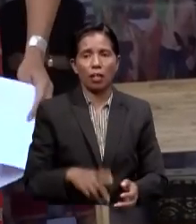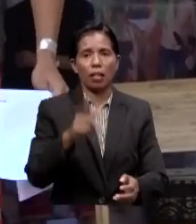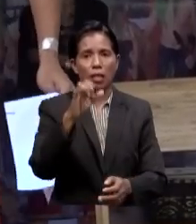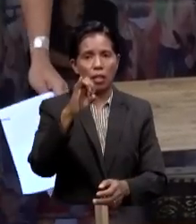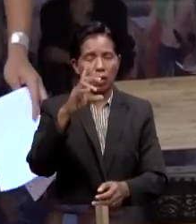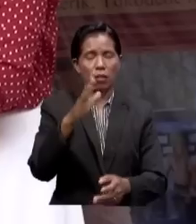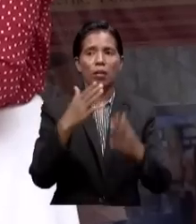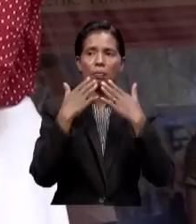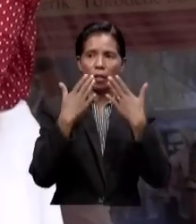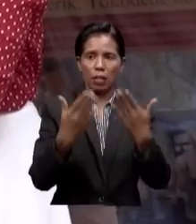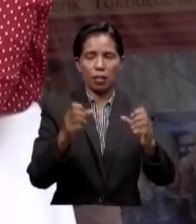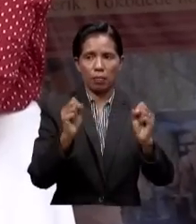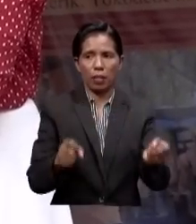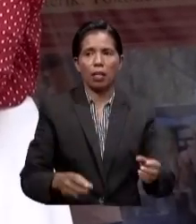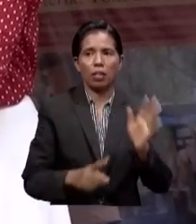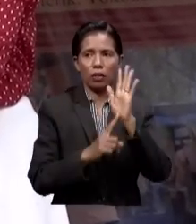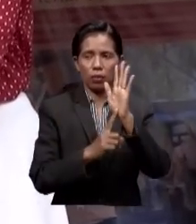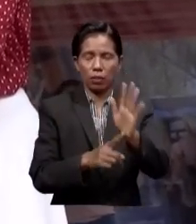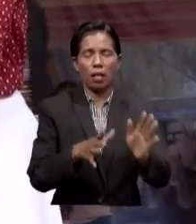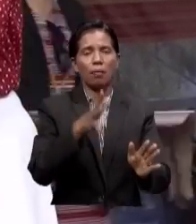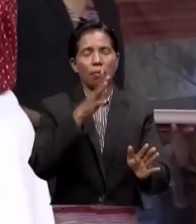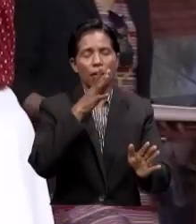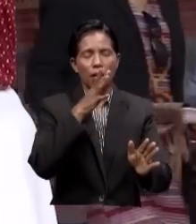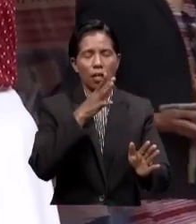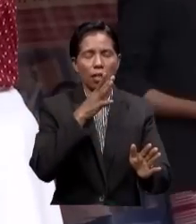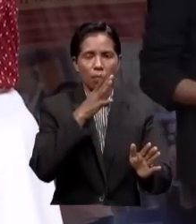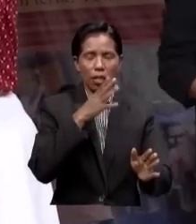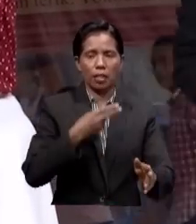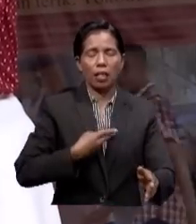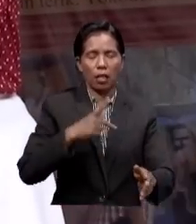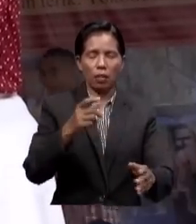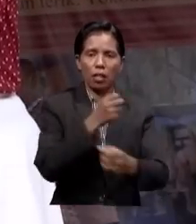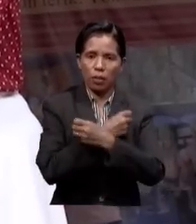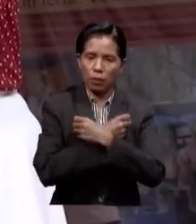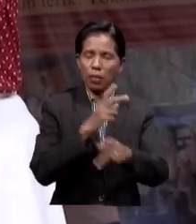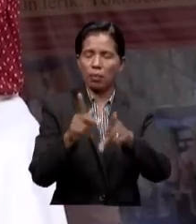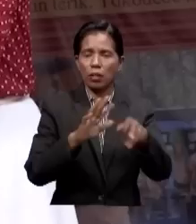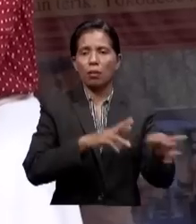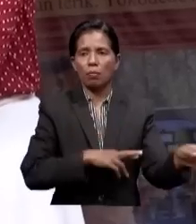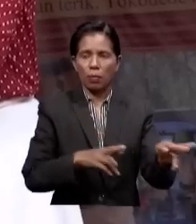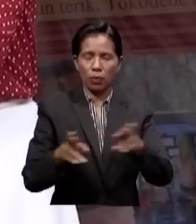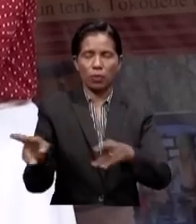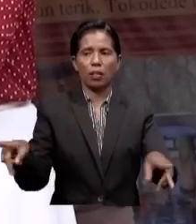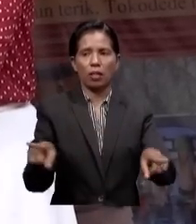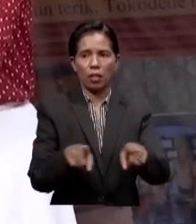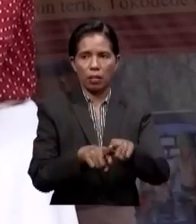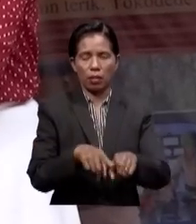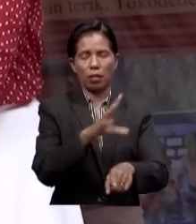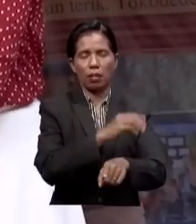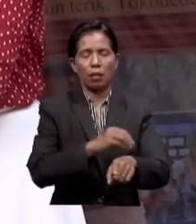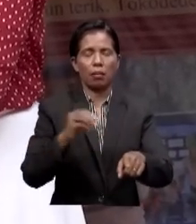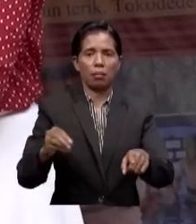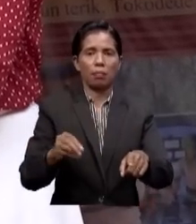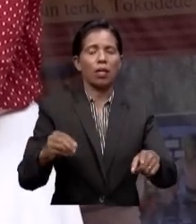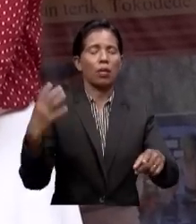Alexandre agradece tama bel haktuir ni ina ni haluk ne beha domi ema hotu no pronto atu sai patrocinador basal leitura